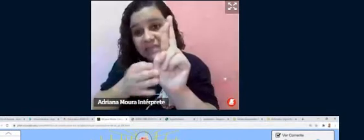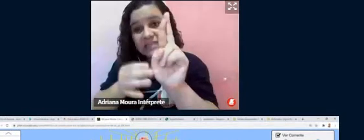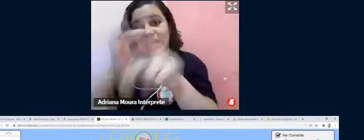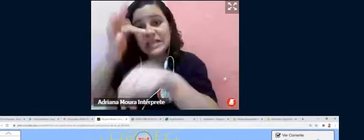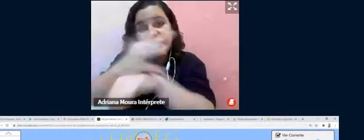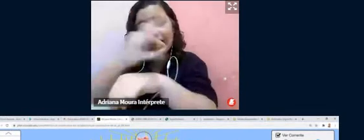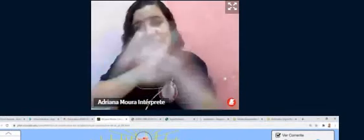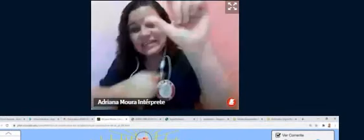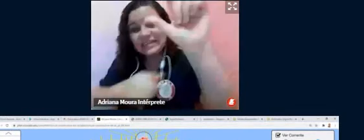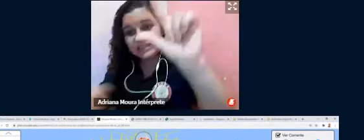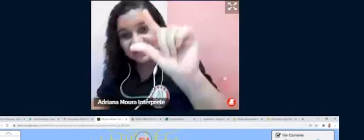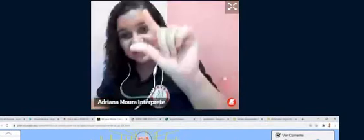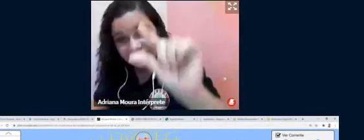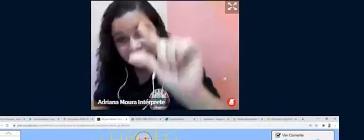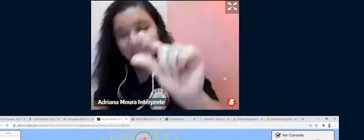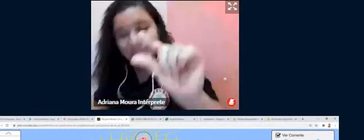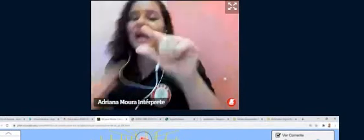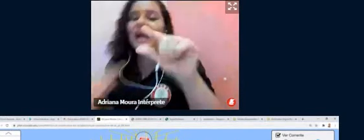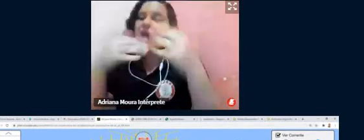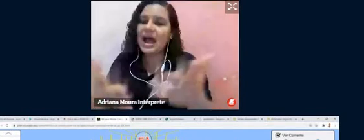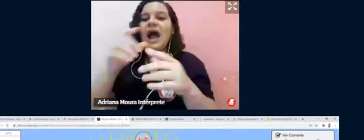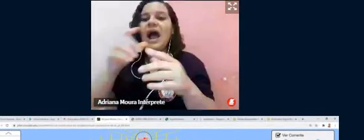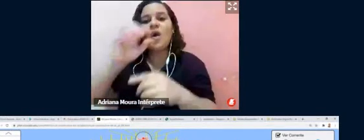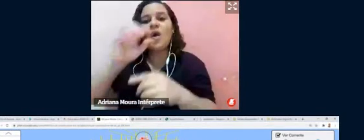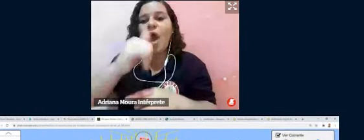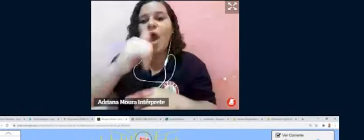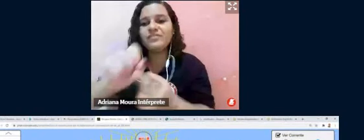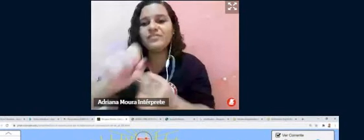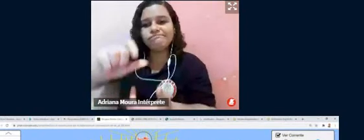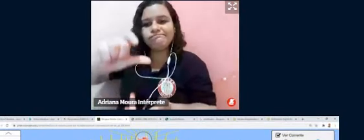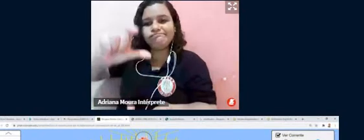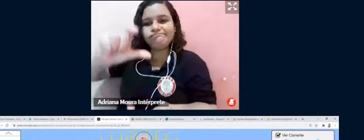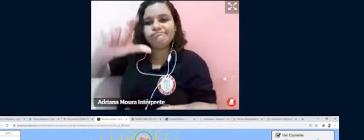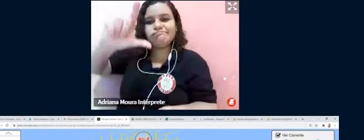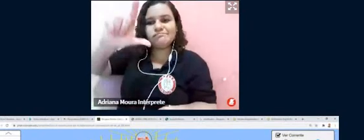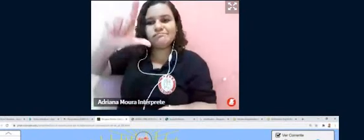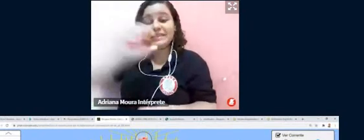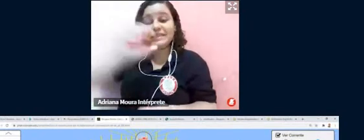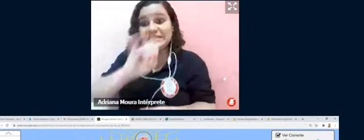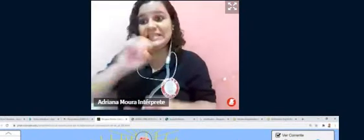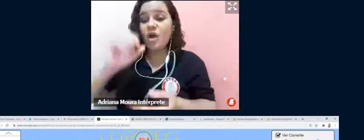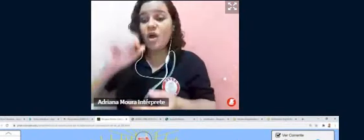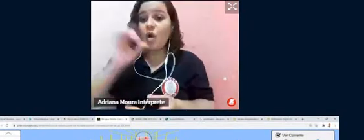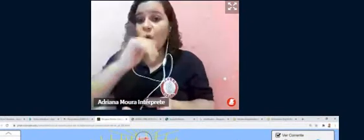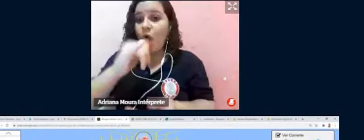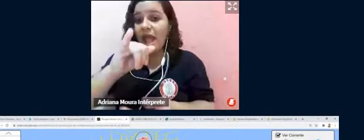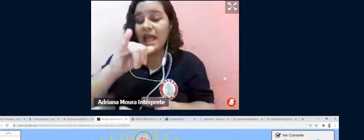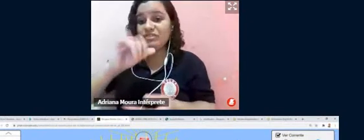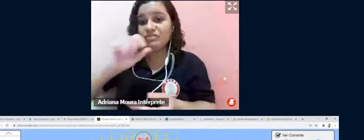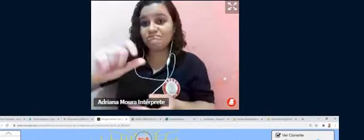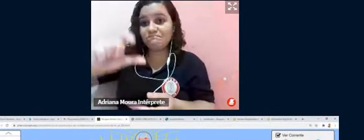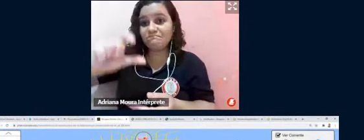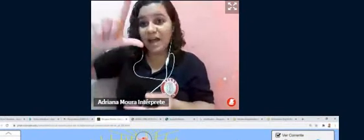resistência, maior é a corrente. E quanto maior for a corrente elétrica no circuito, isso